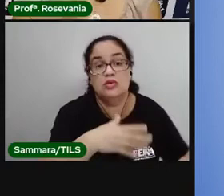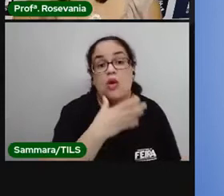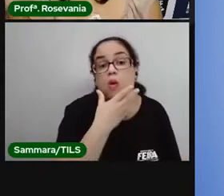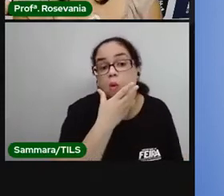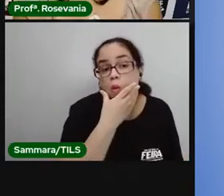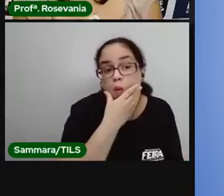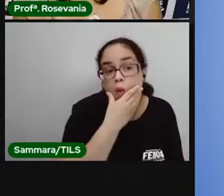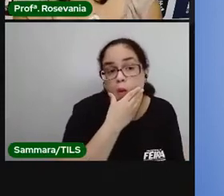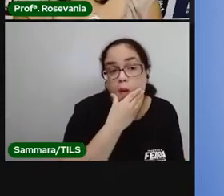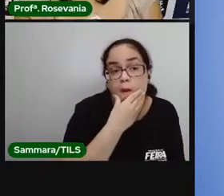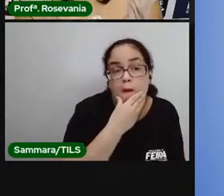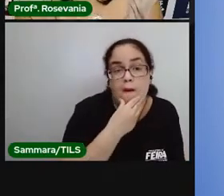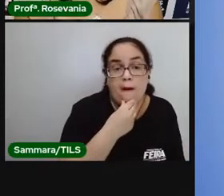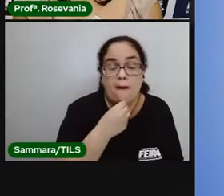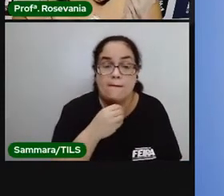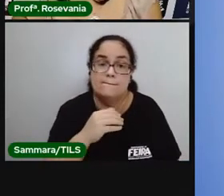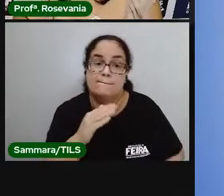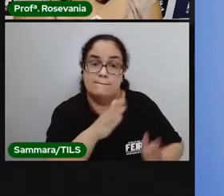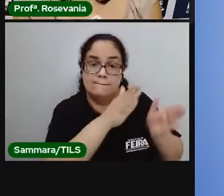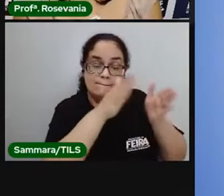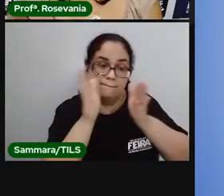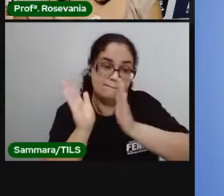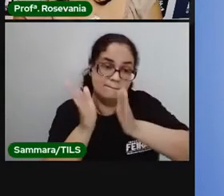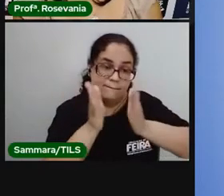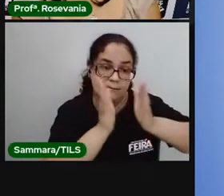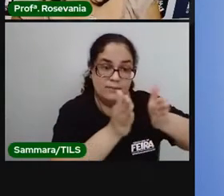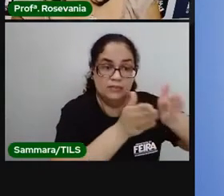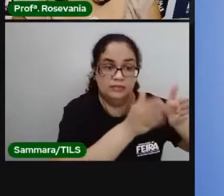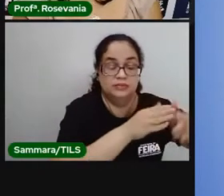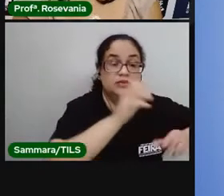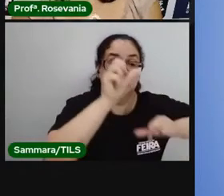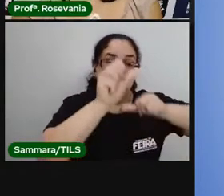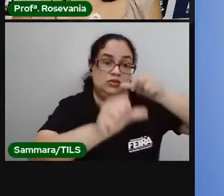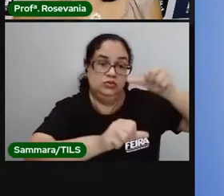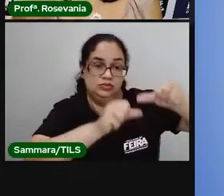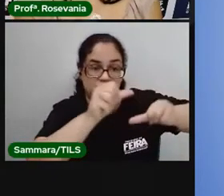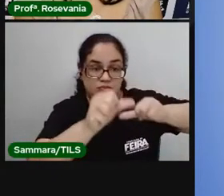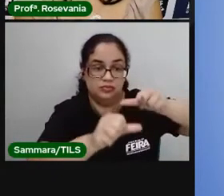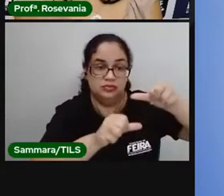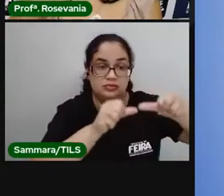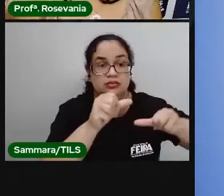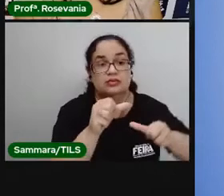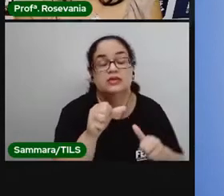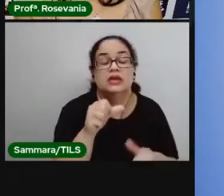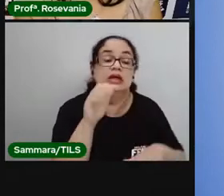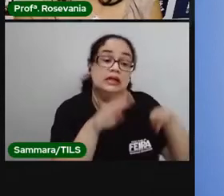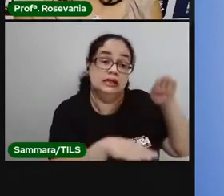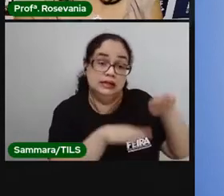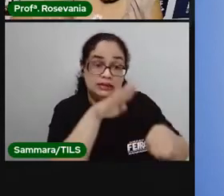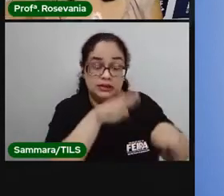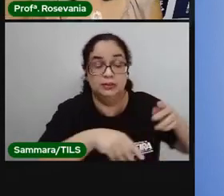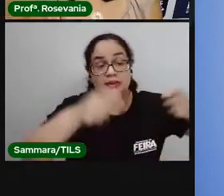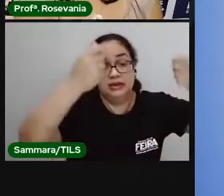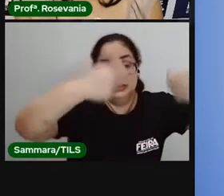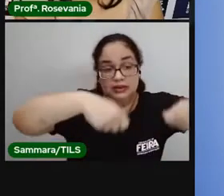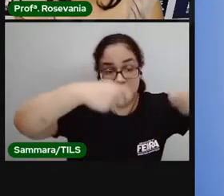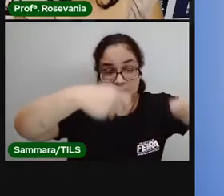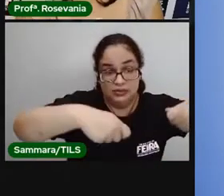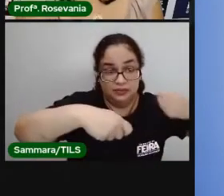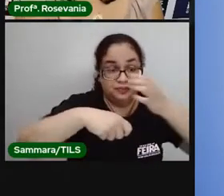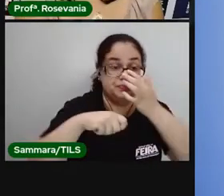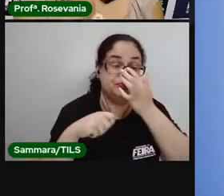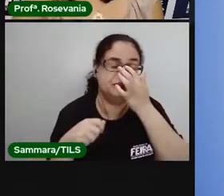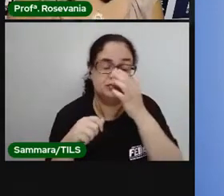vai entalhando nessa paisagem as suas transformações. A depender da necessidade que vai surgindo, vai